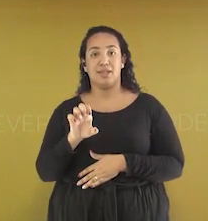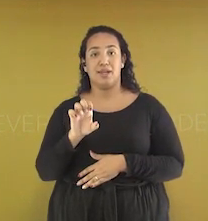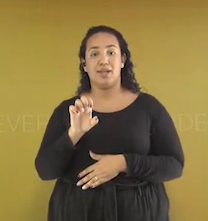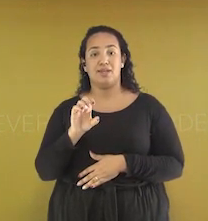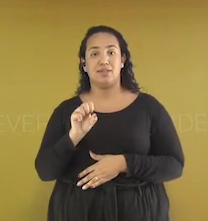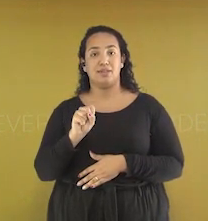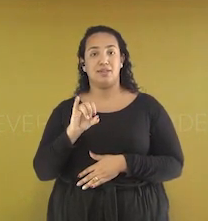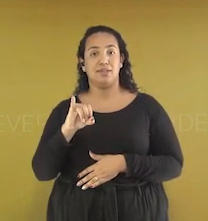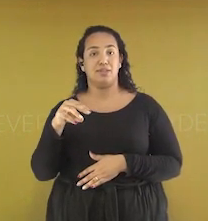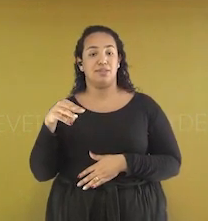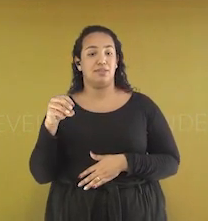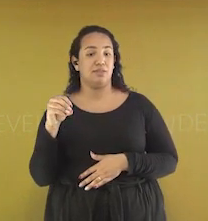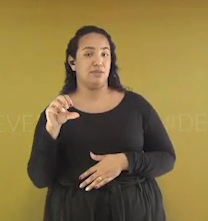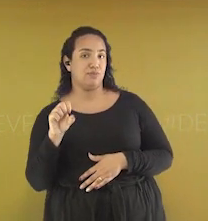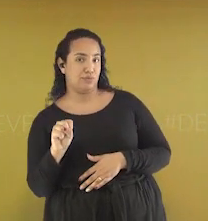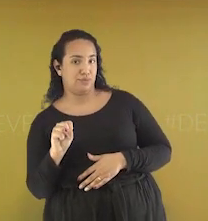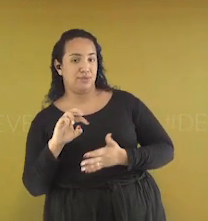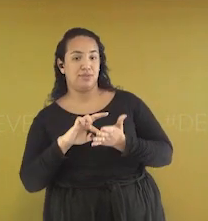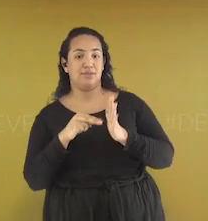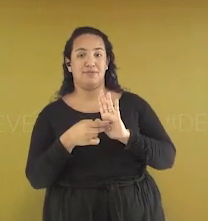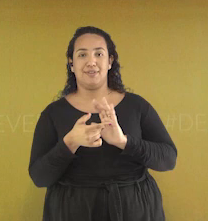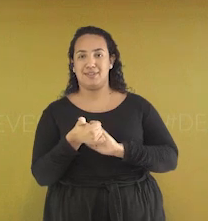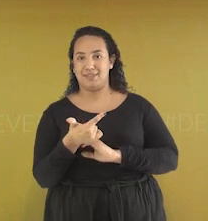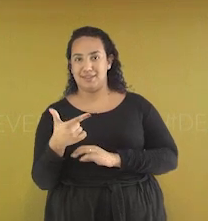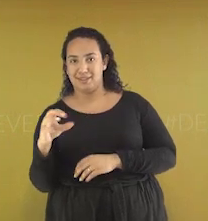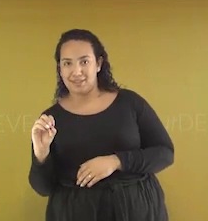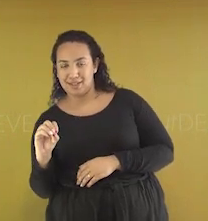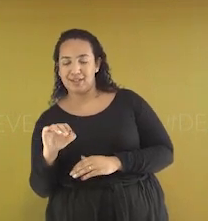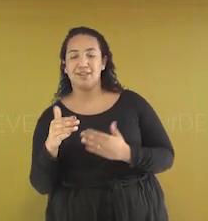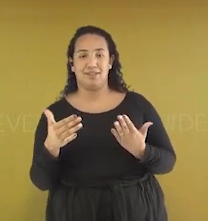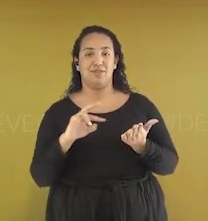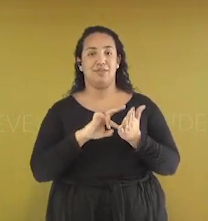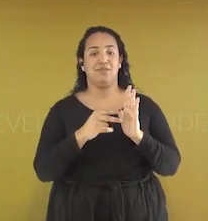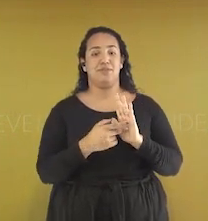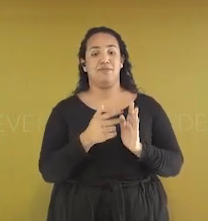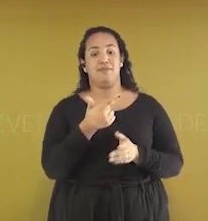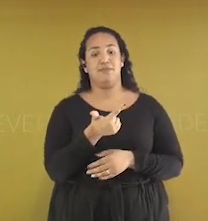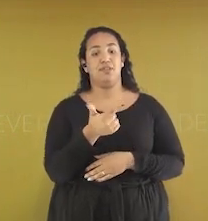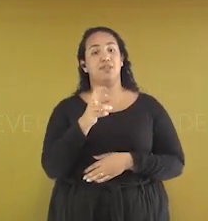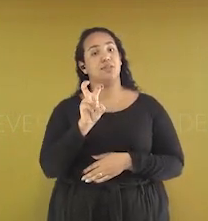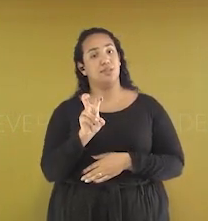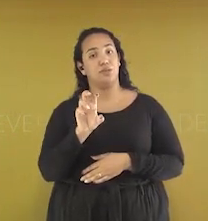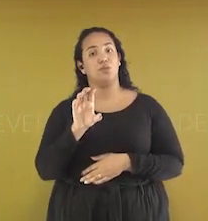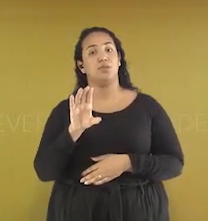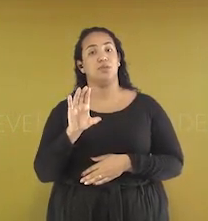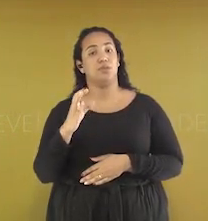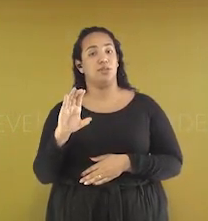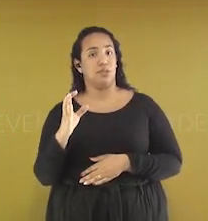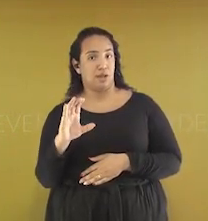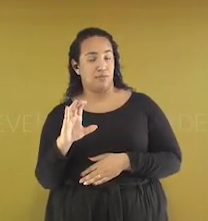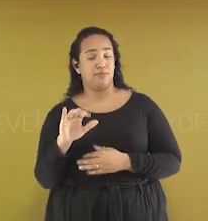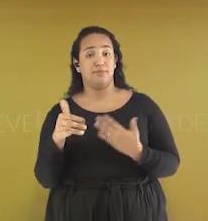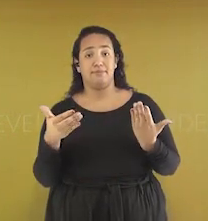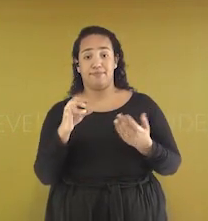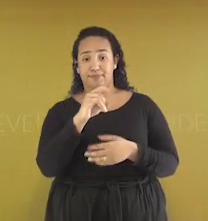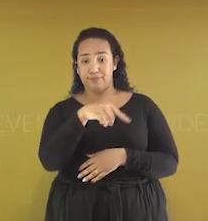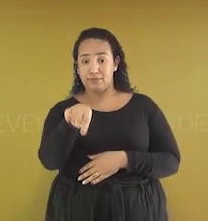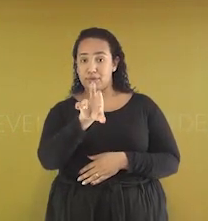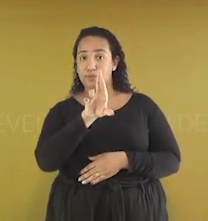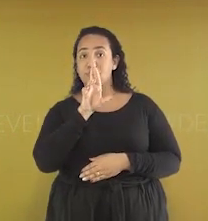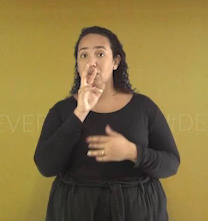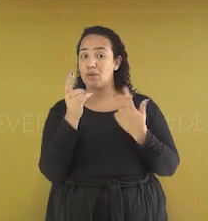palavra centésimos vem de 100. Dessa forma, é 25